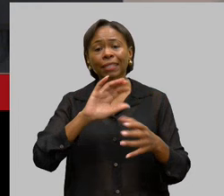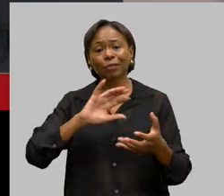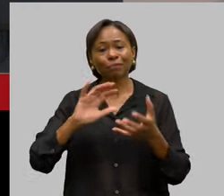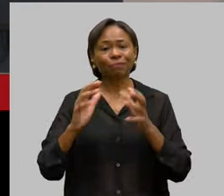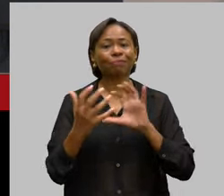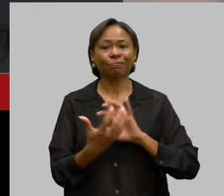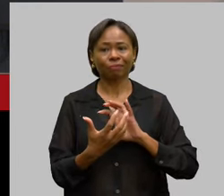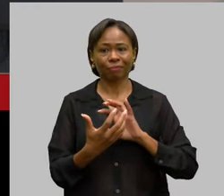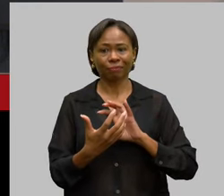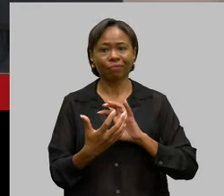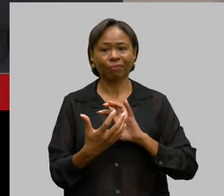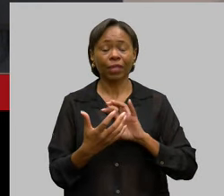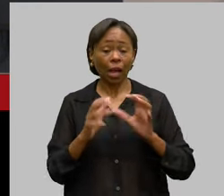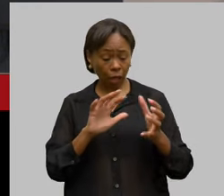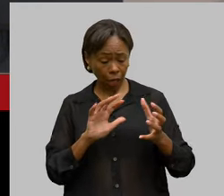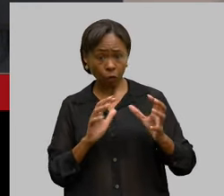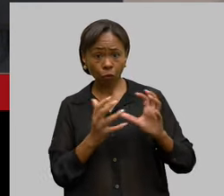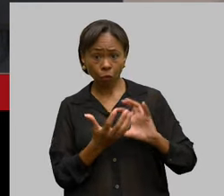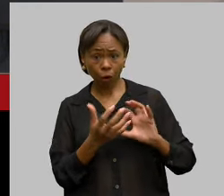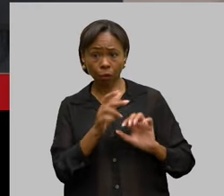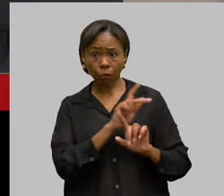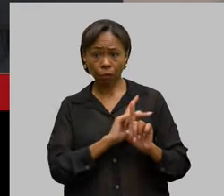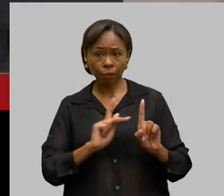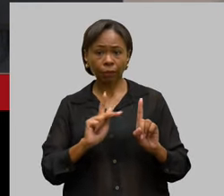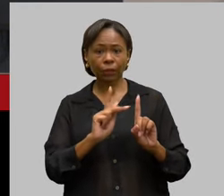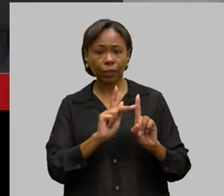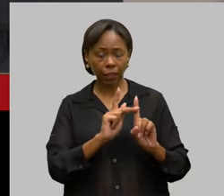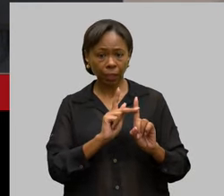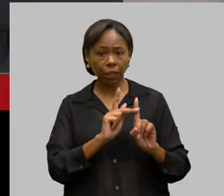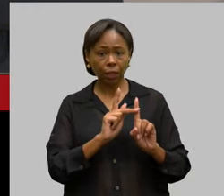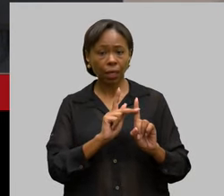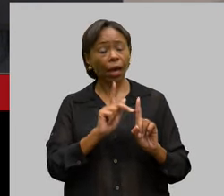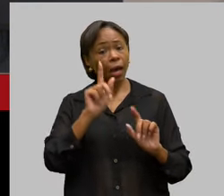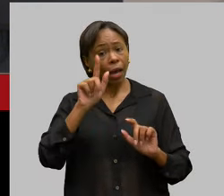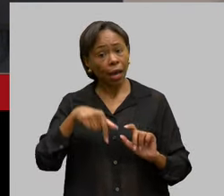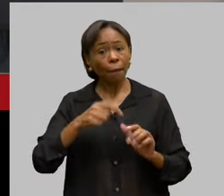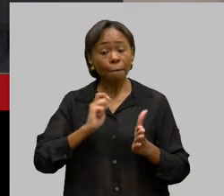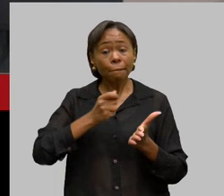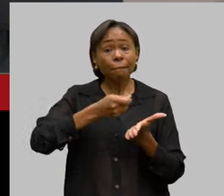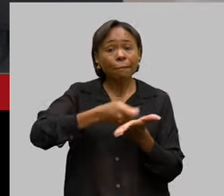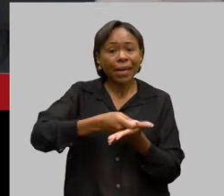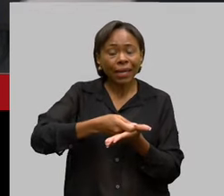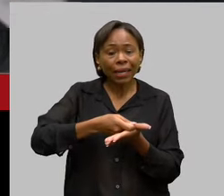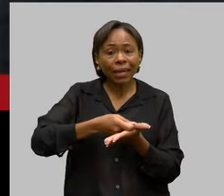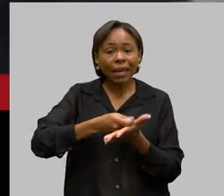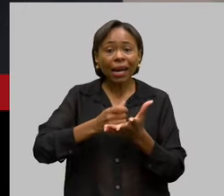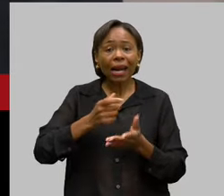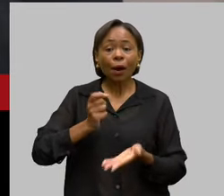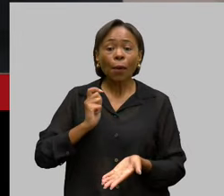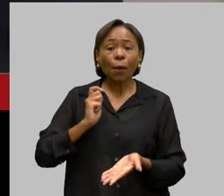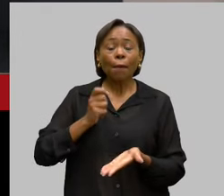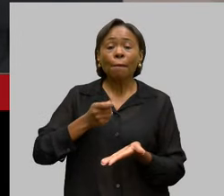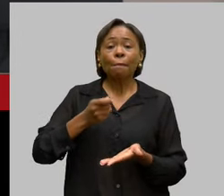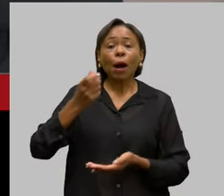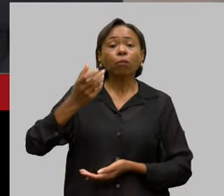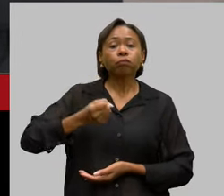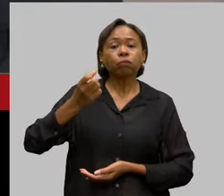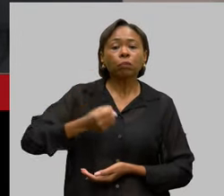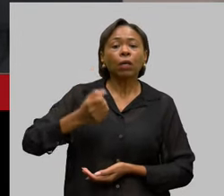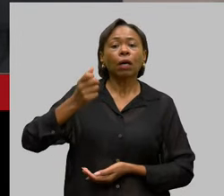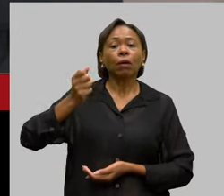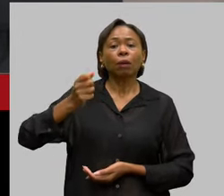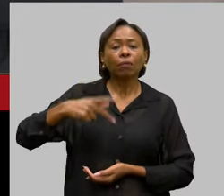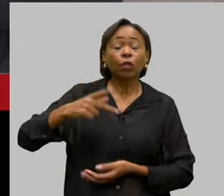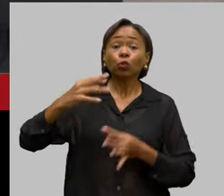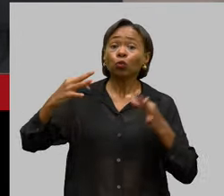a reforma na Previdência é uma forma de poder pagar o benefício de todos não é um castigo mas